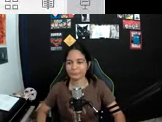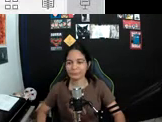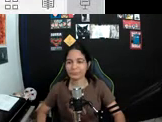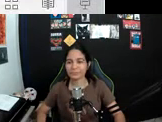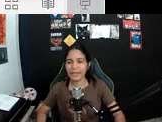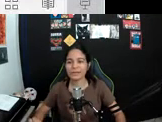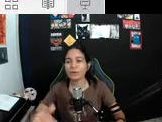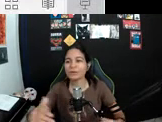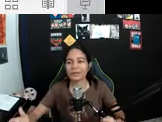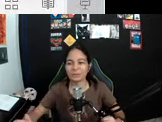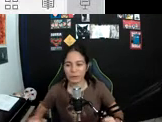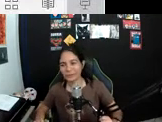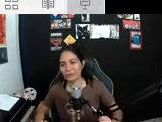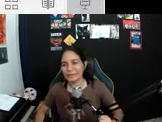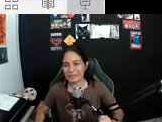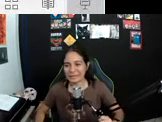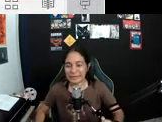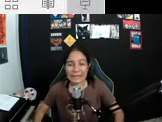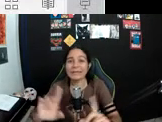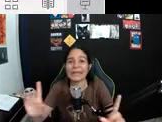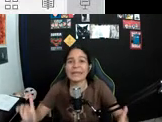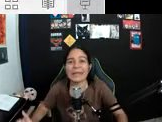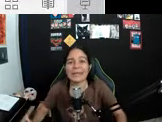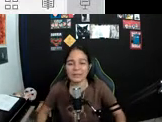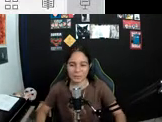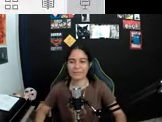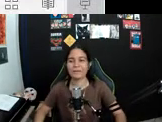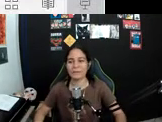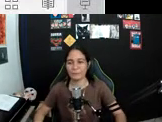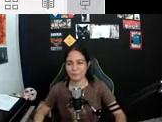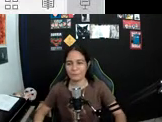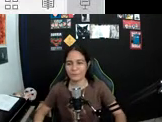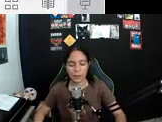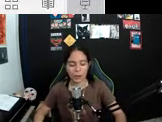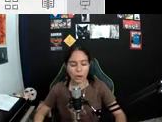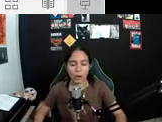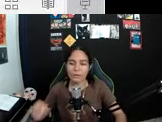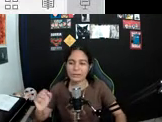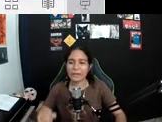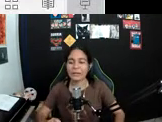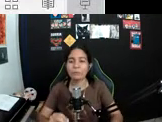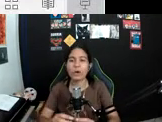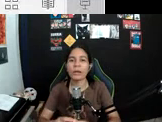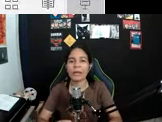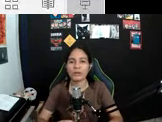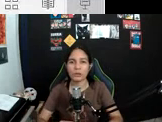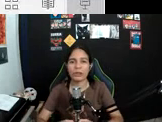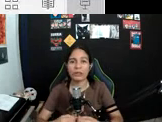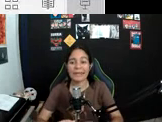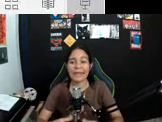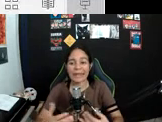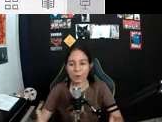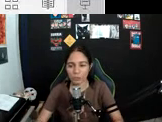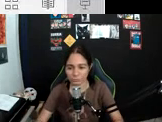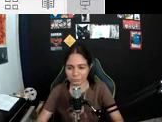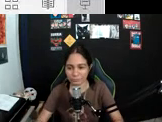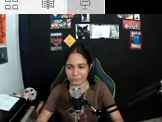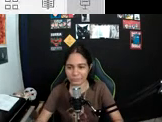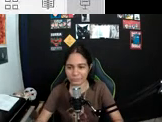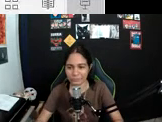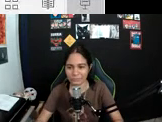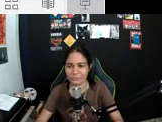subalterno às outras profissões. E isso é inadmissível. Ou seja, por questões de